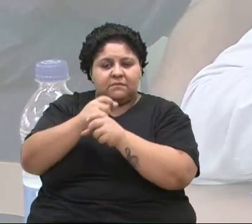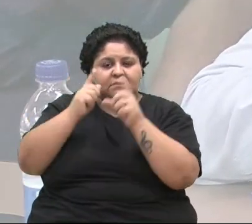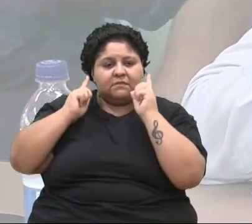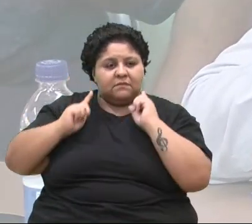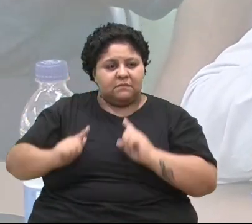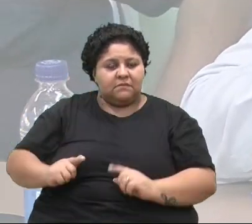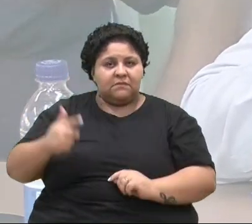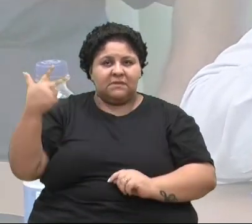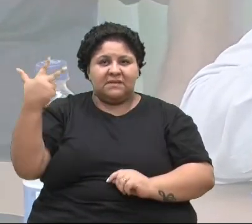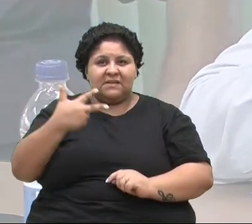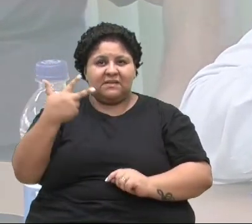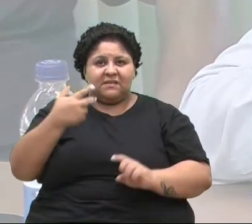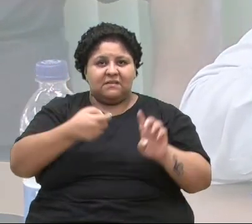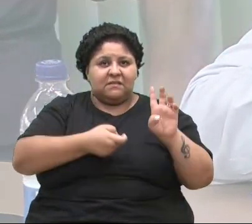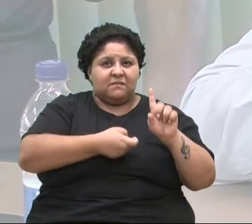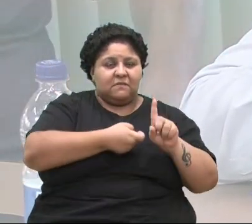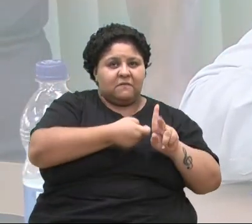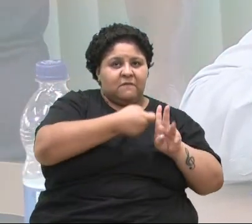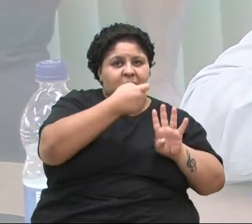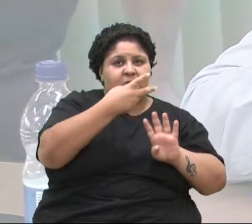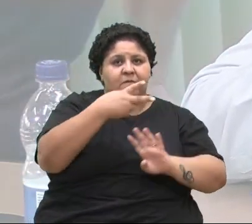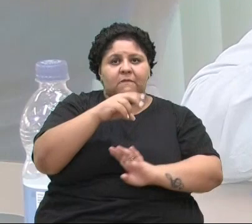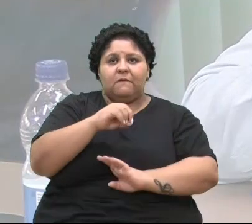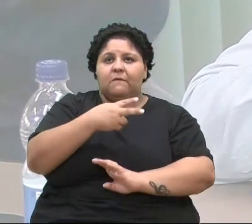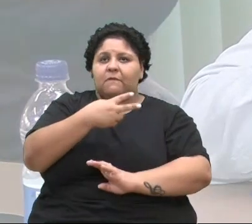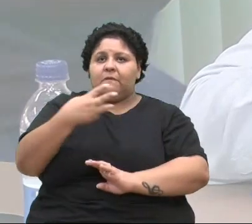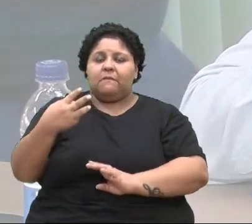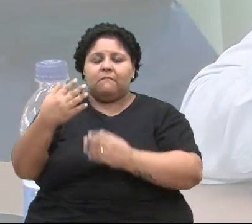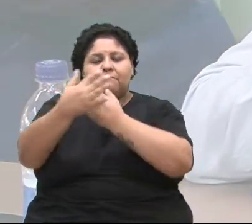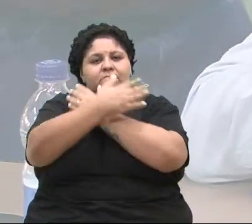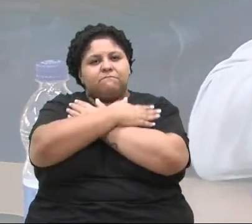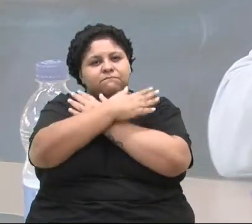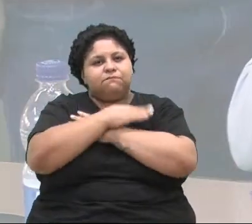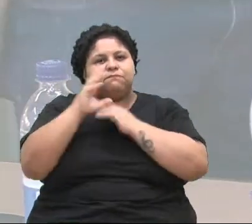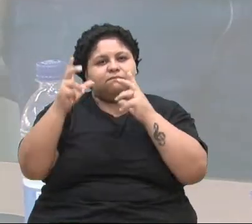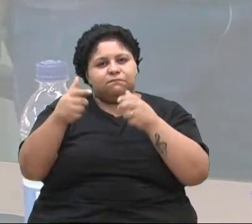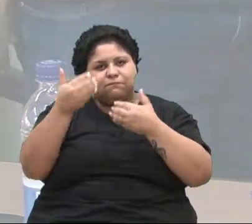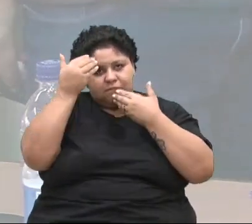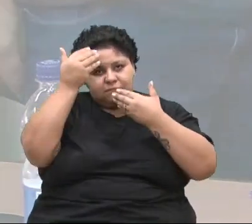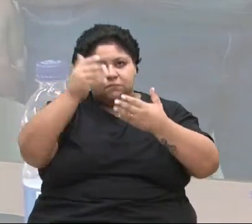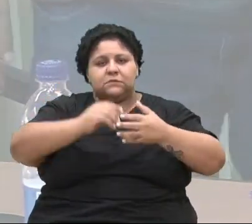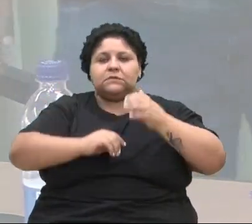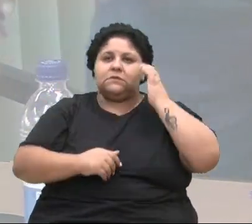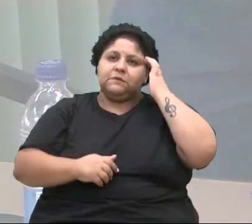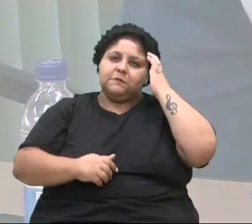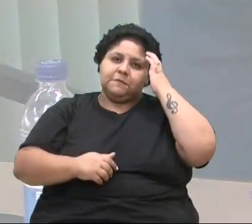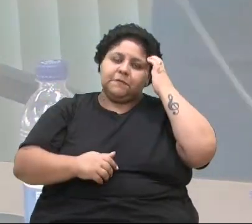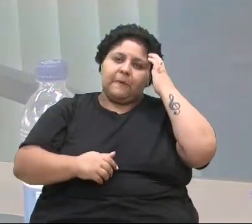terceiro quadrimestre de 2023. Um grande abraço a todos, meu muito obrigado.